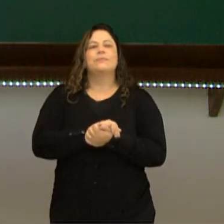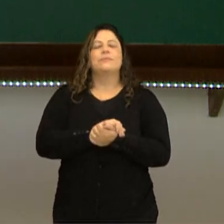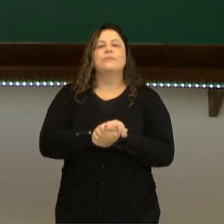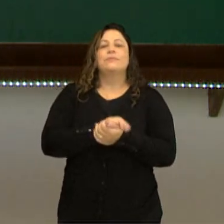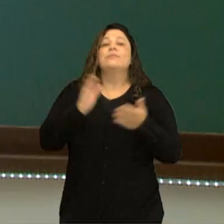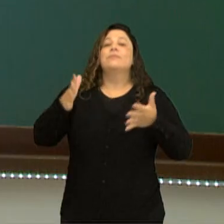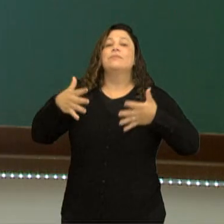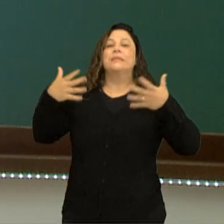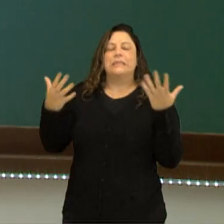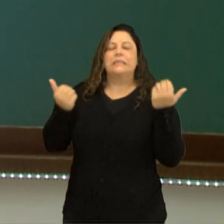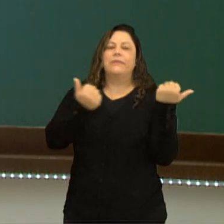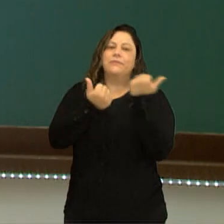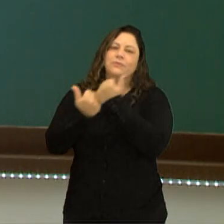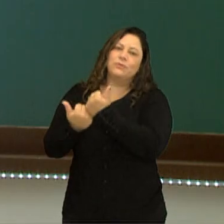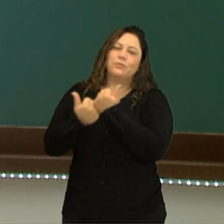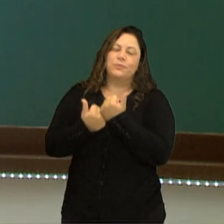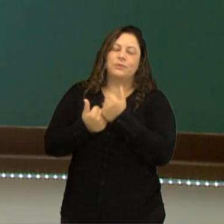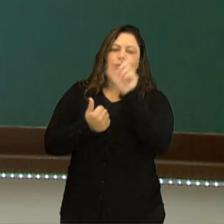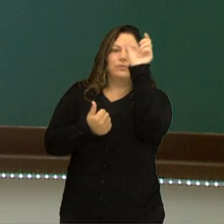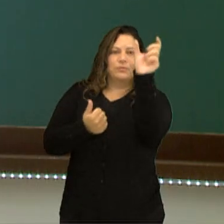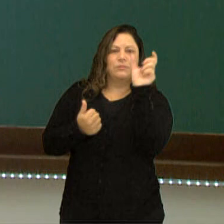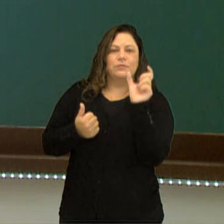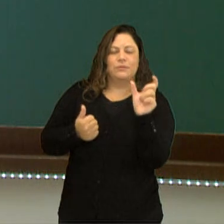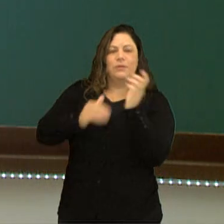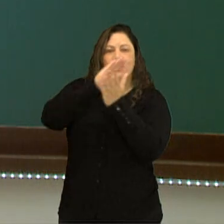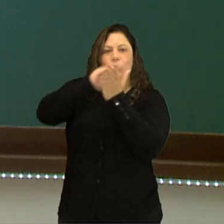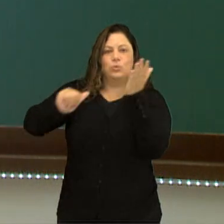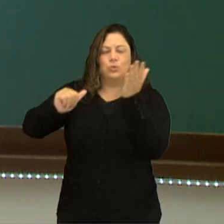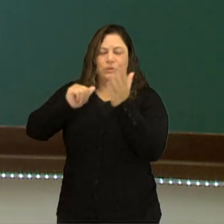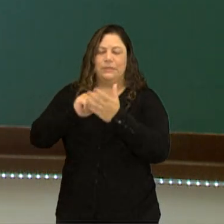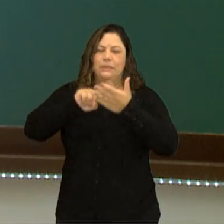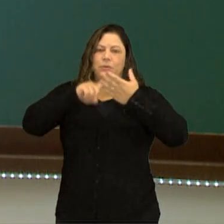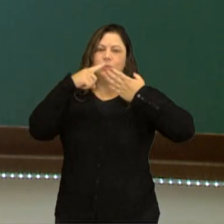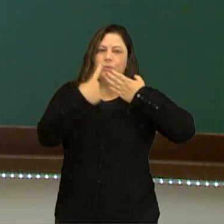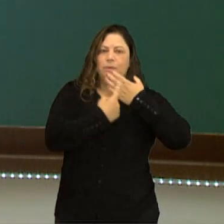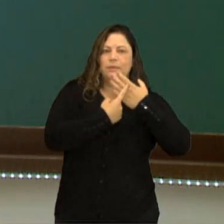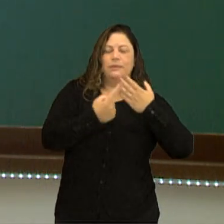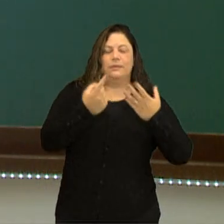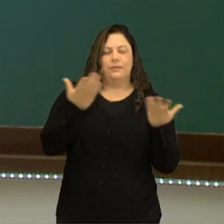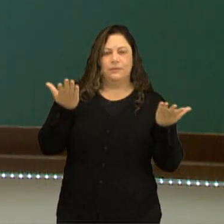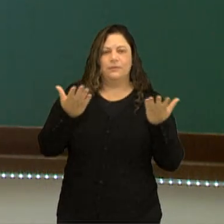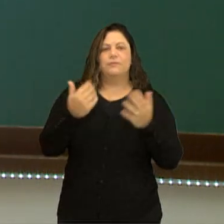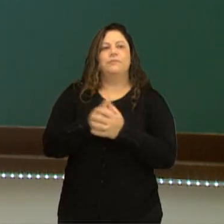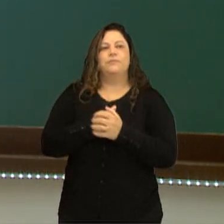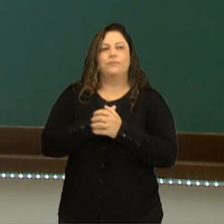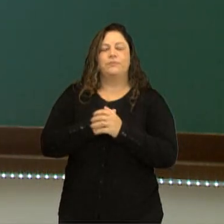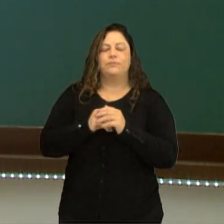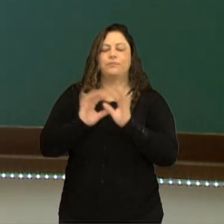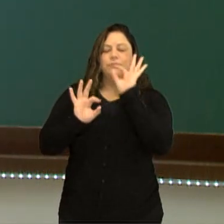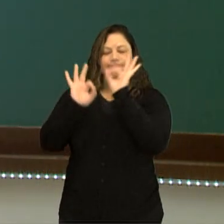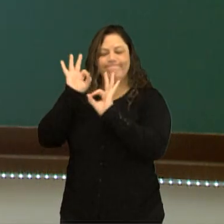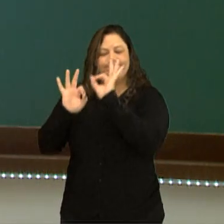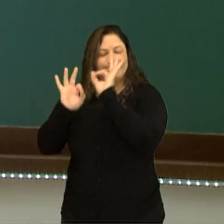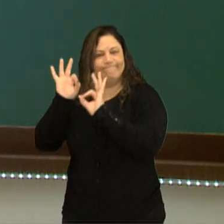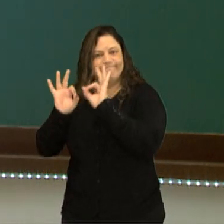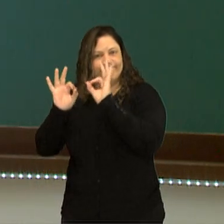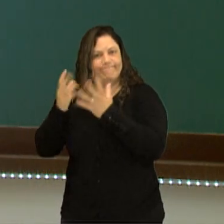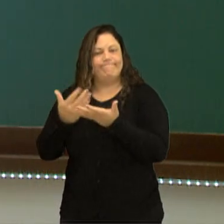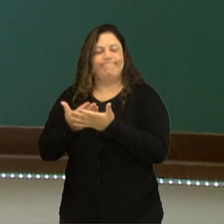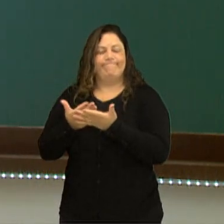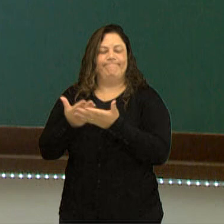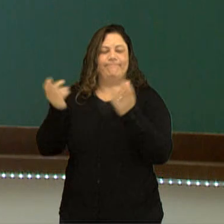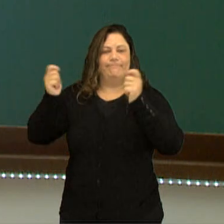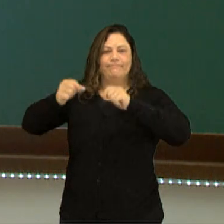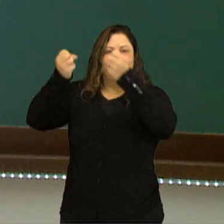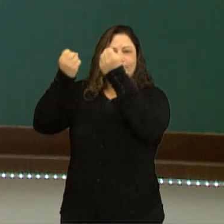Então, fazendo a substituição desses termos, tirando essa linguagem figurada, a construção aqui, os termos elaborados,